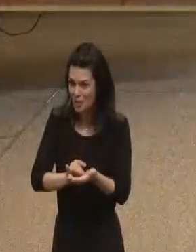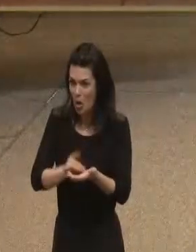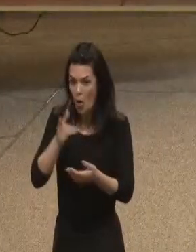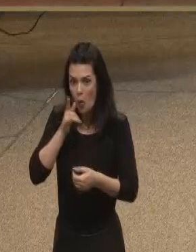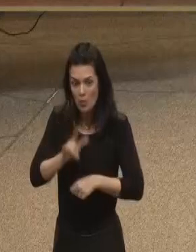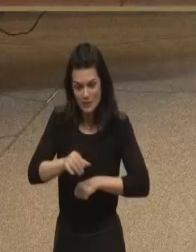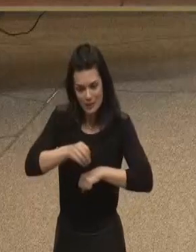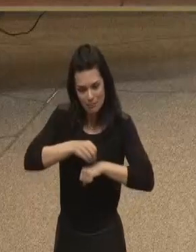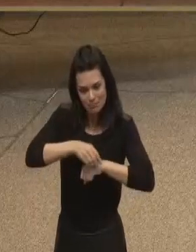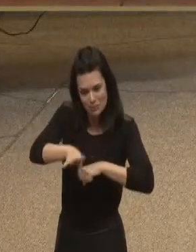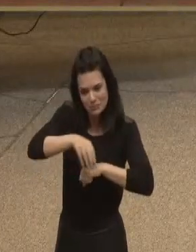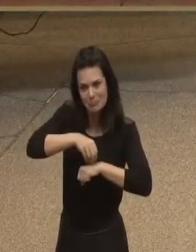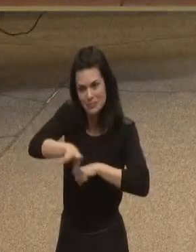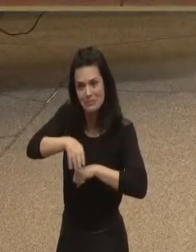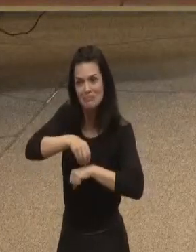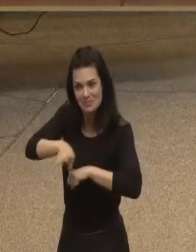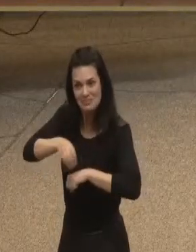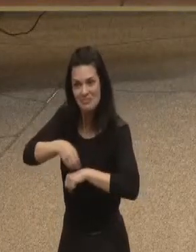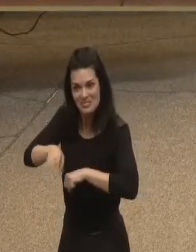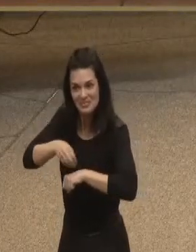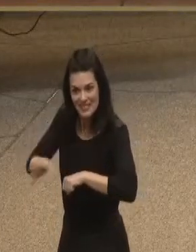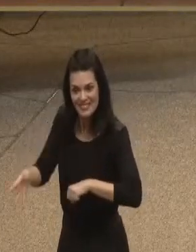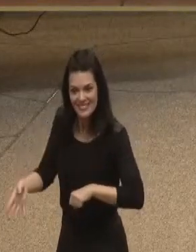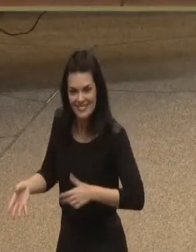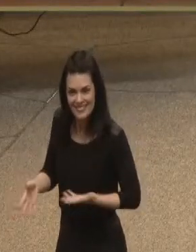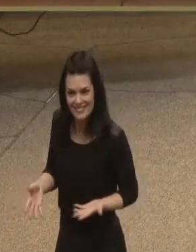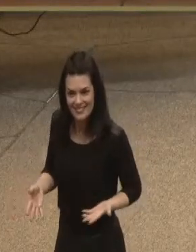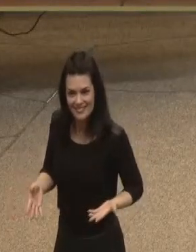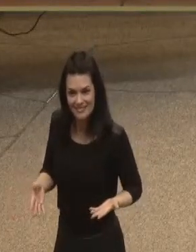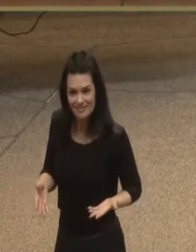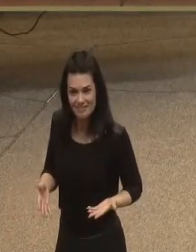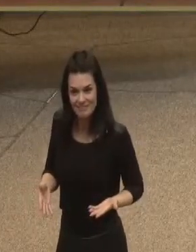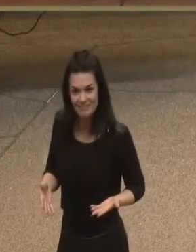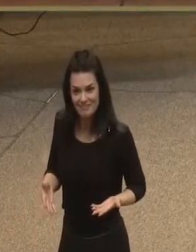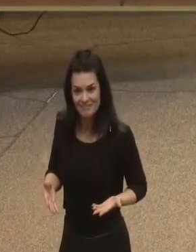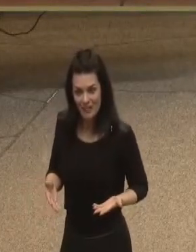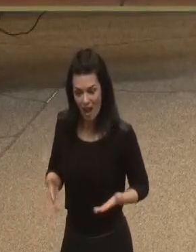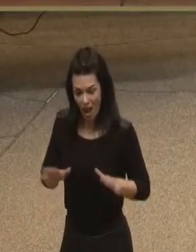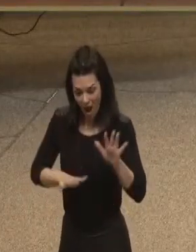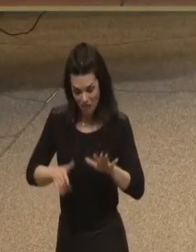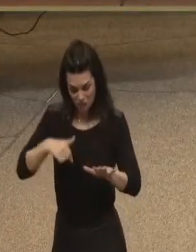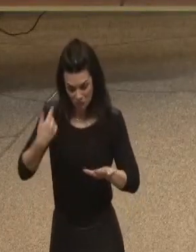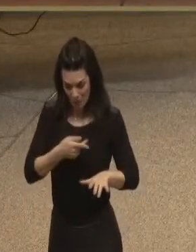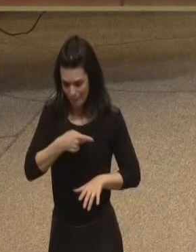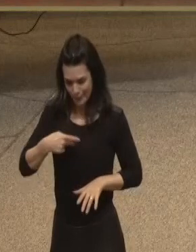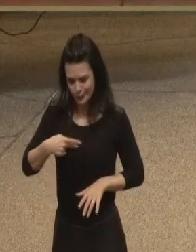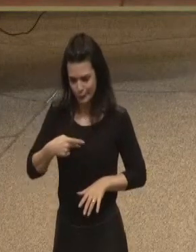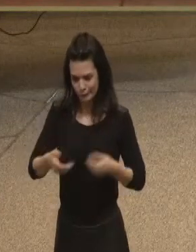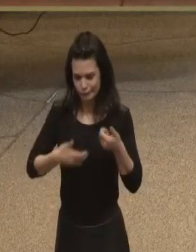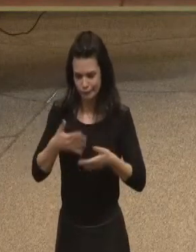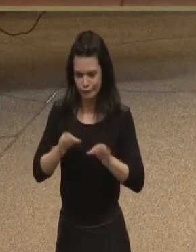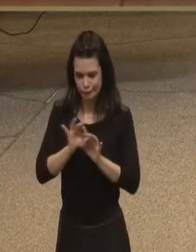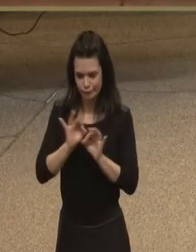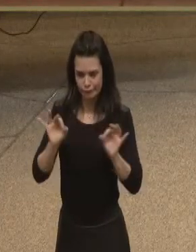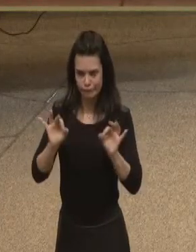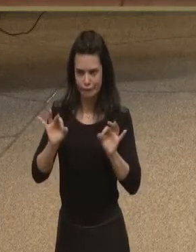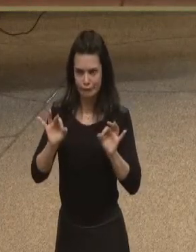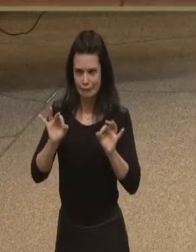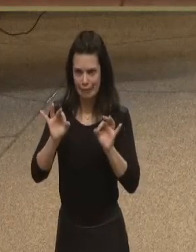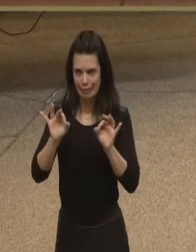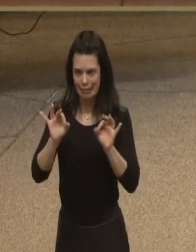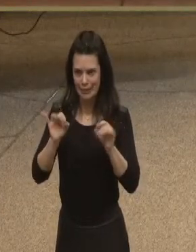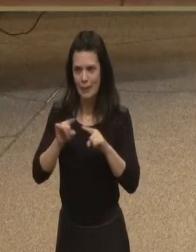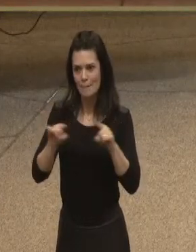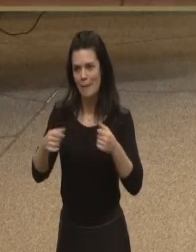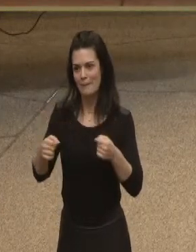essas mensagens que nós, não tendo condições, contamos com a ajuda dos intérpretes, e a mensagem então chega